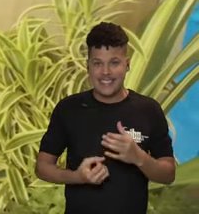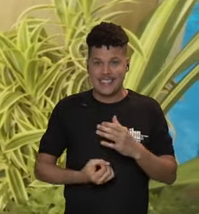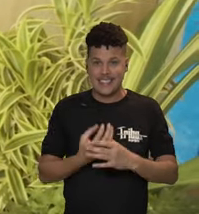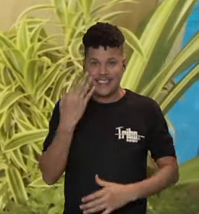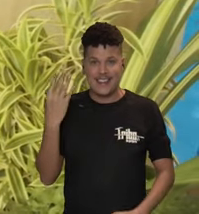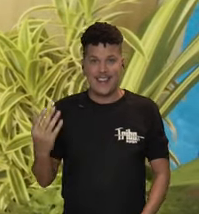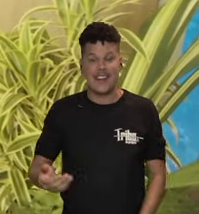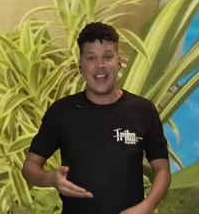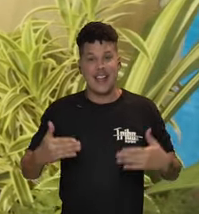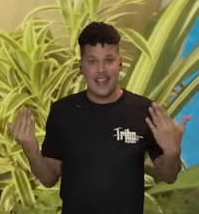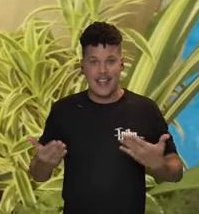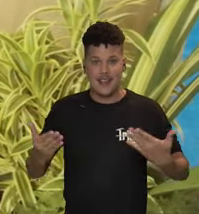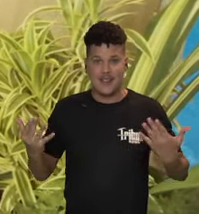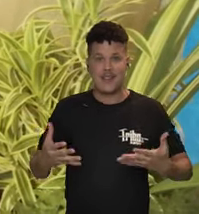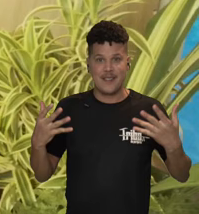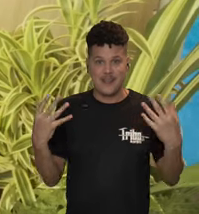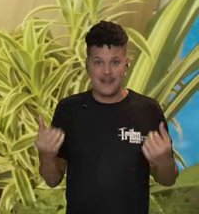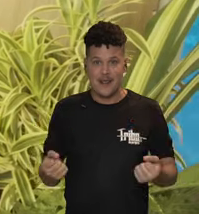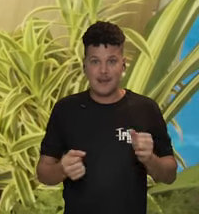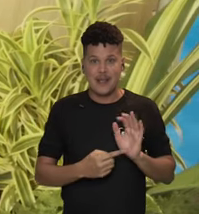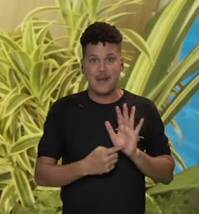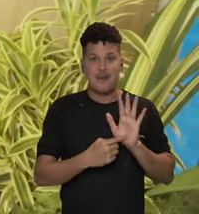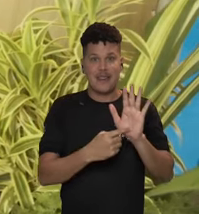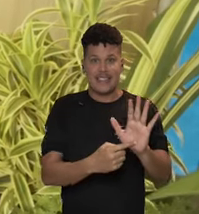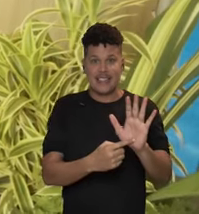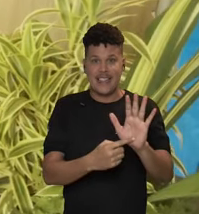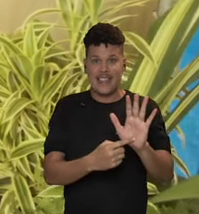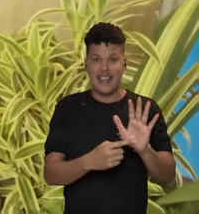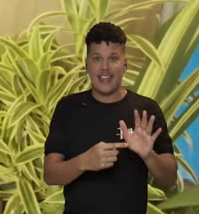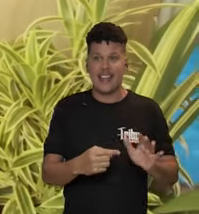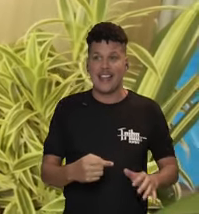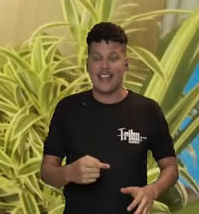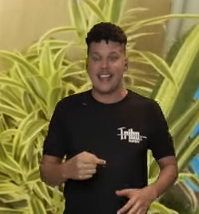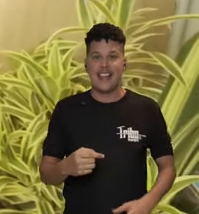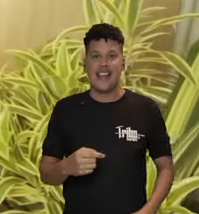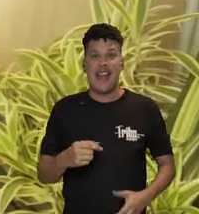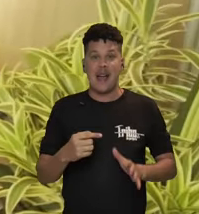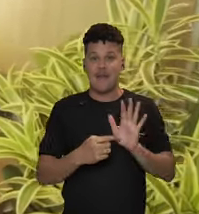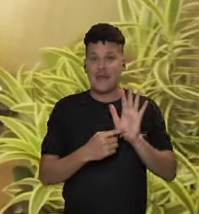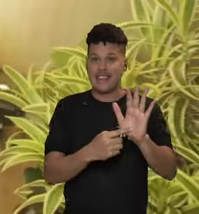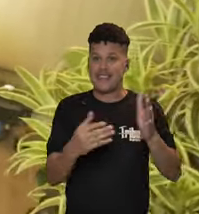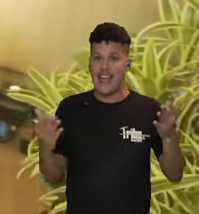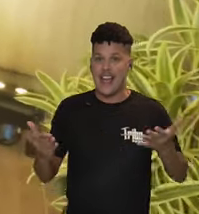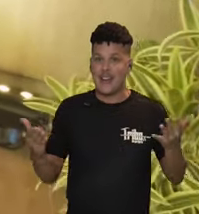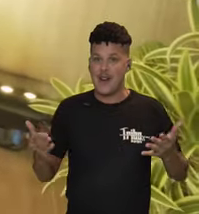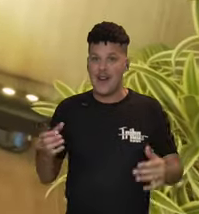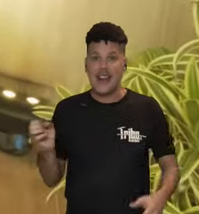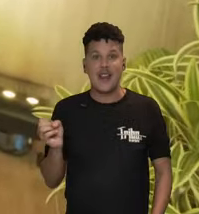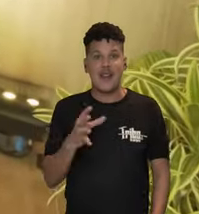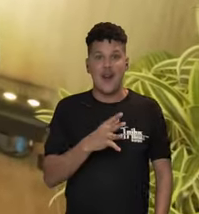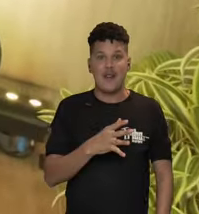E agora, mano, a gente vai apresentar uma parada inédita aqui, meu voz e violão.